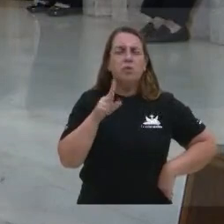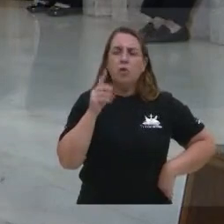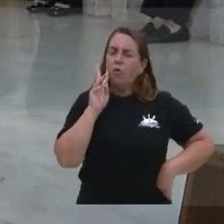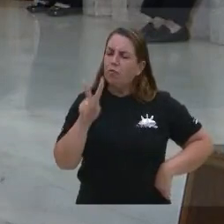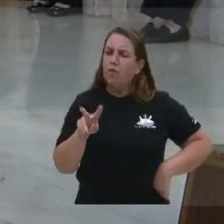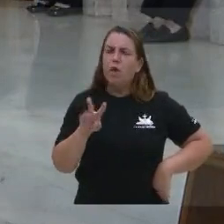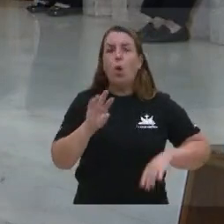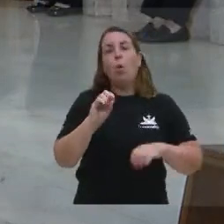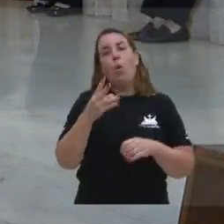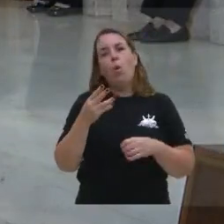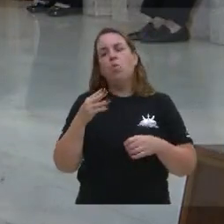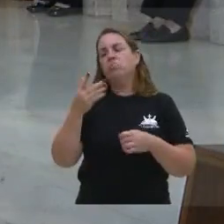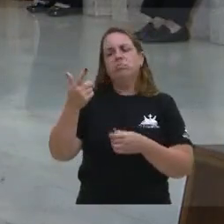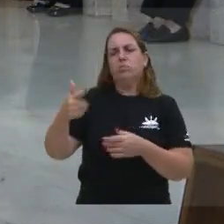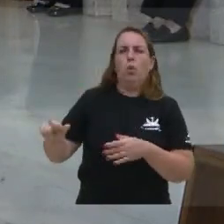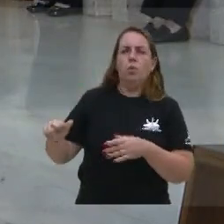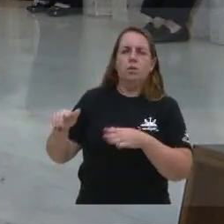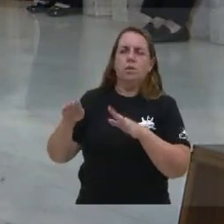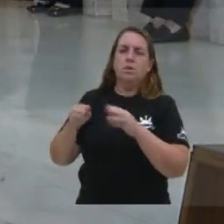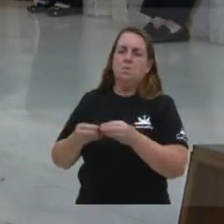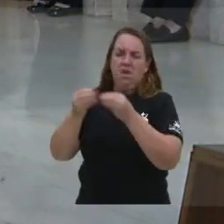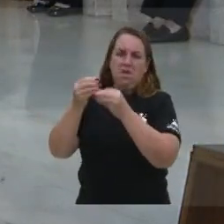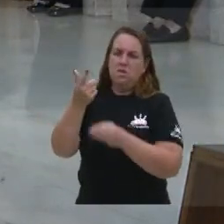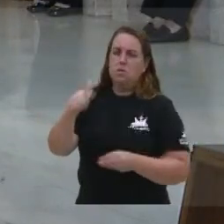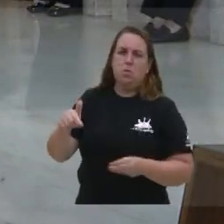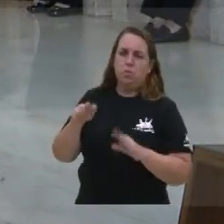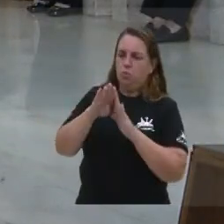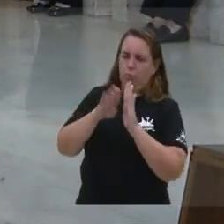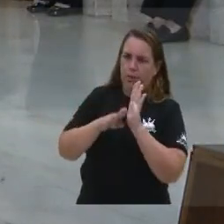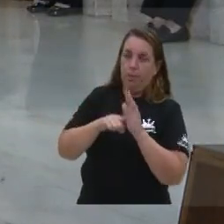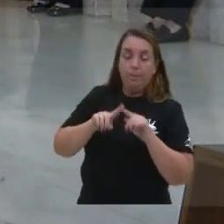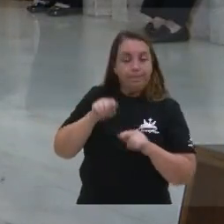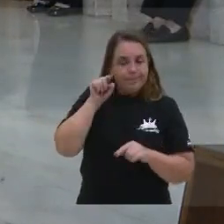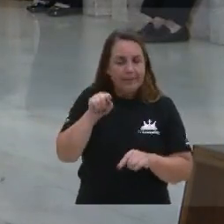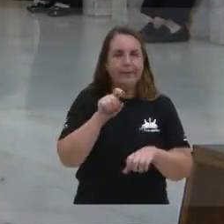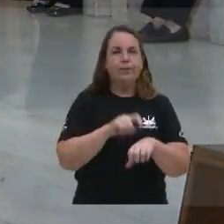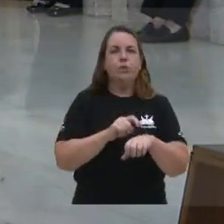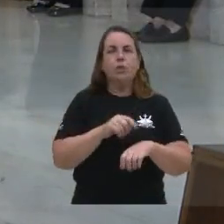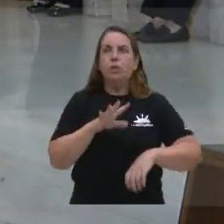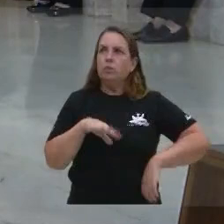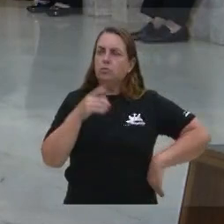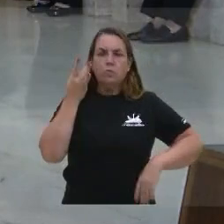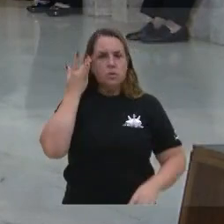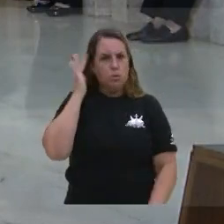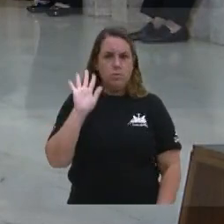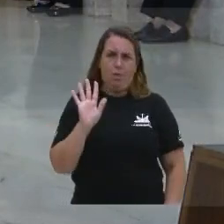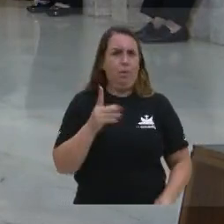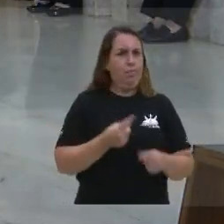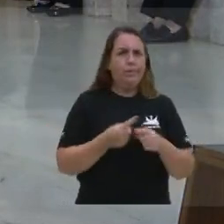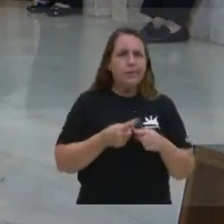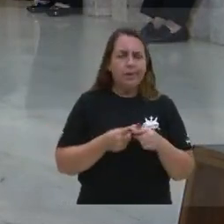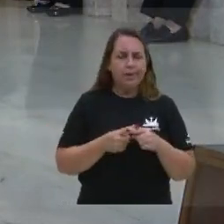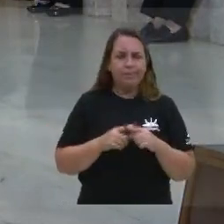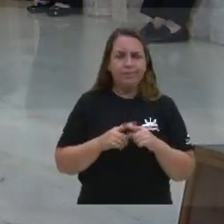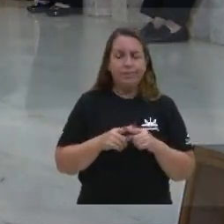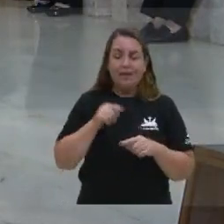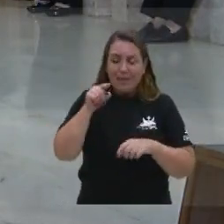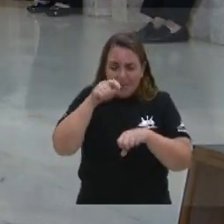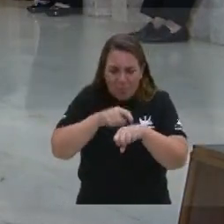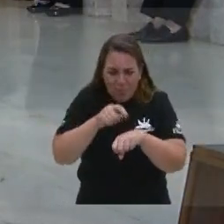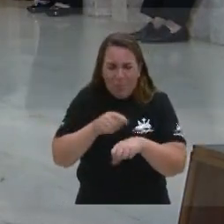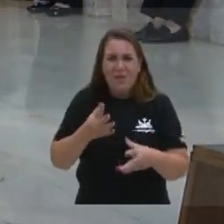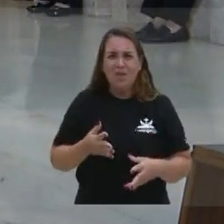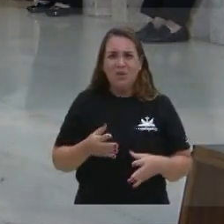programa Experiência de Deus, mas naquele dia, e você não sabe o porquê, naquela